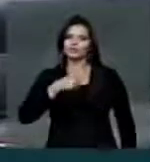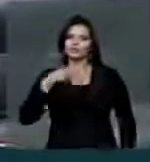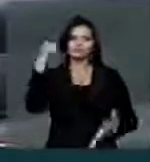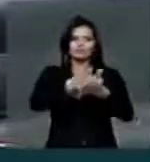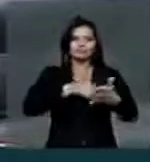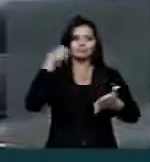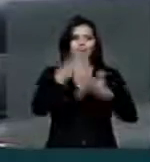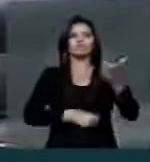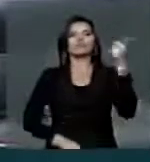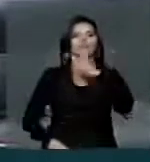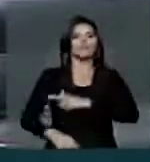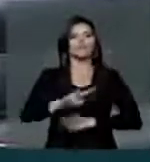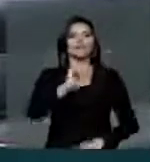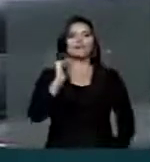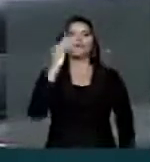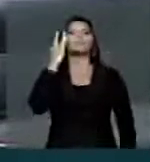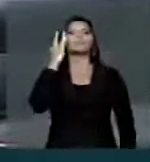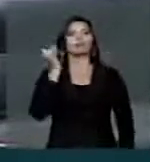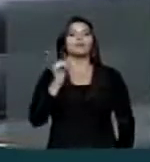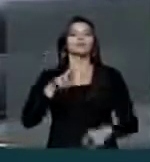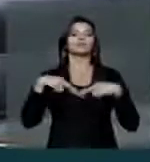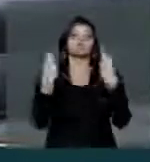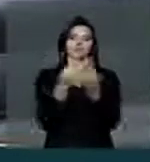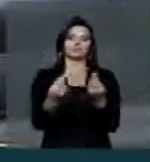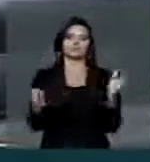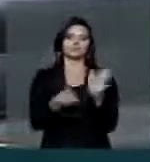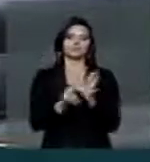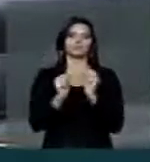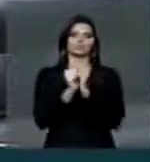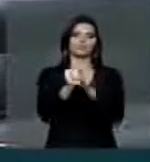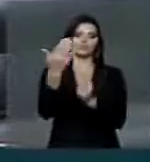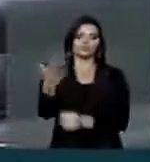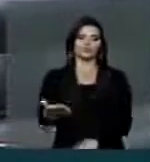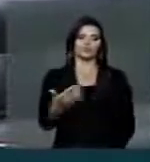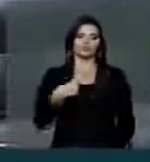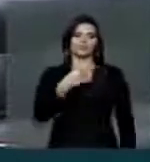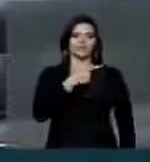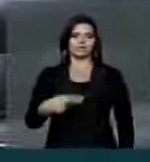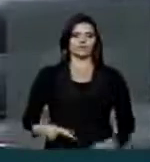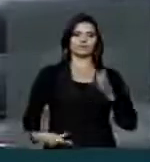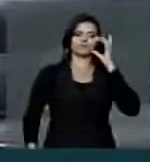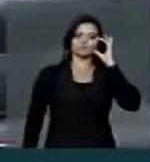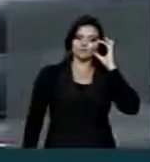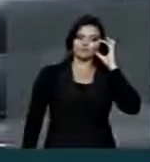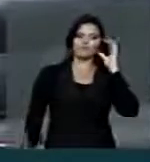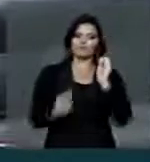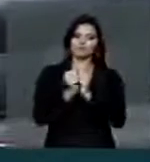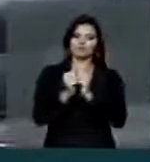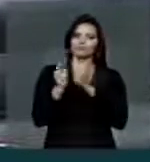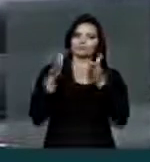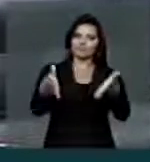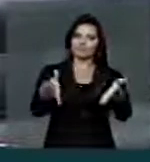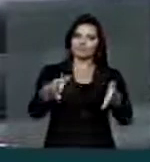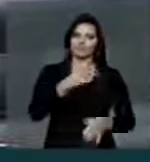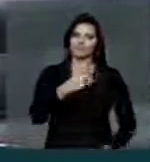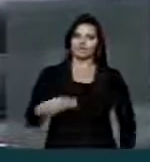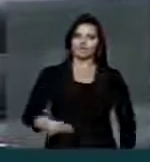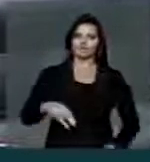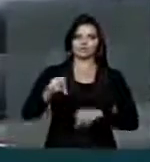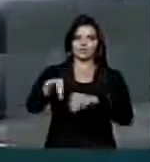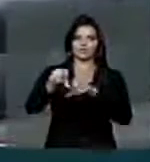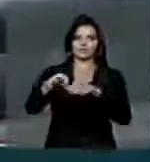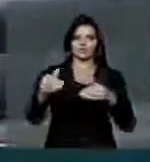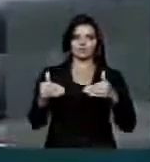se concluirá amanhã com audiência pública, com a presidente da República, a presidente Dilma Rousseff, e com o ministro da